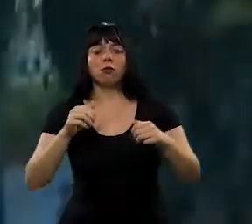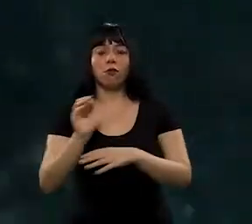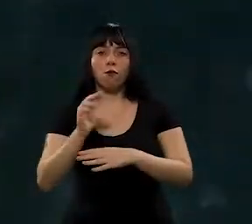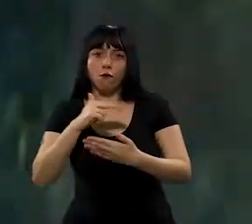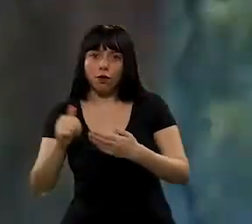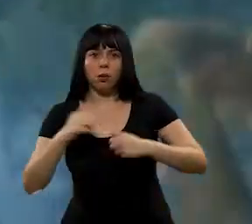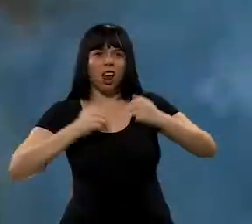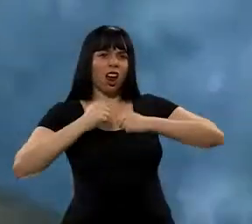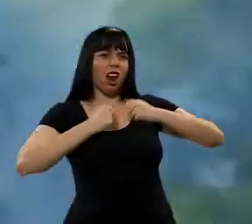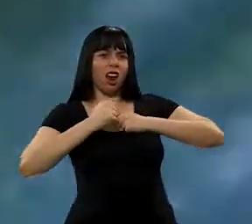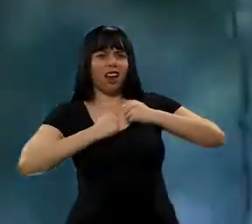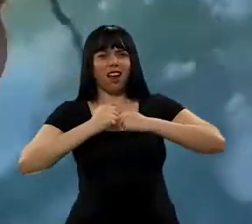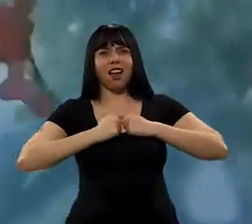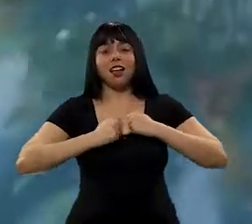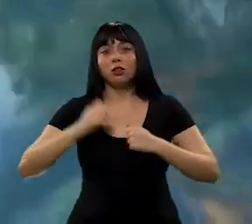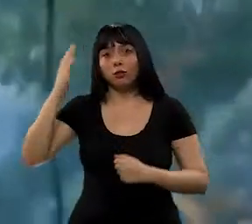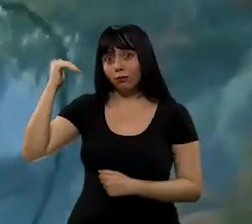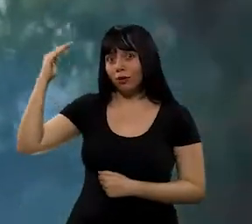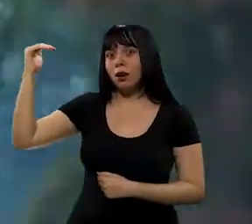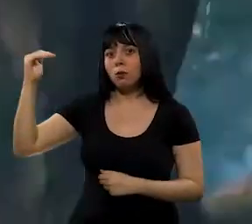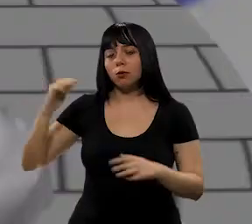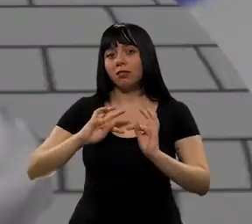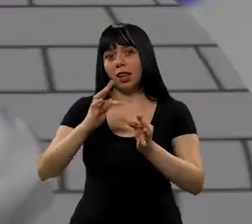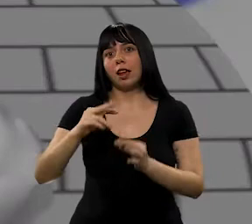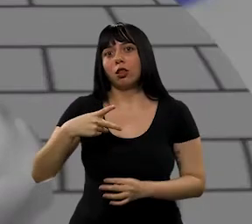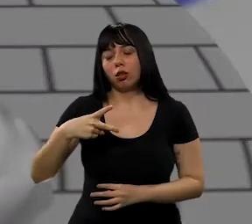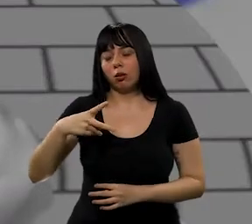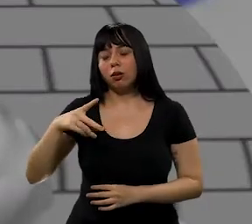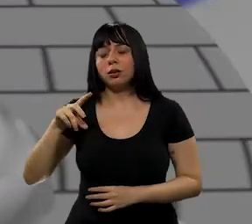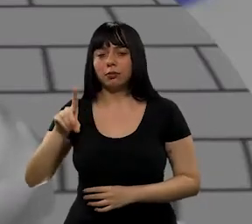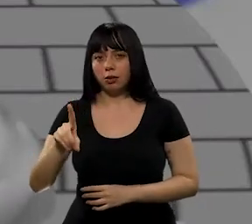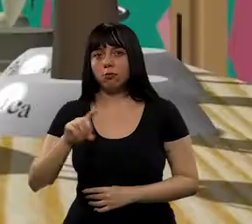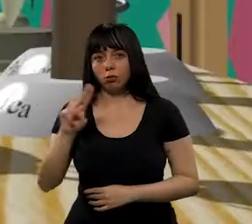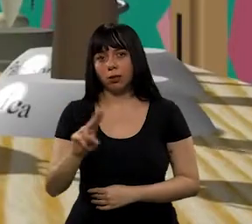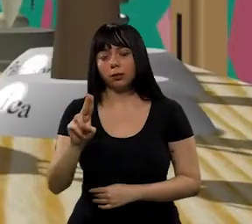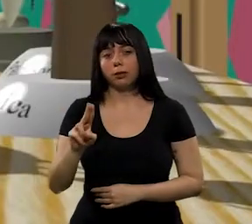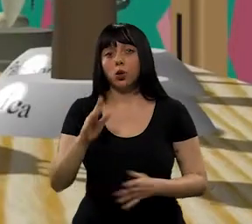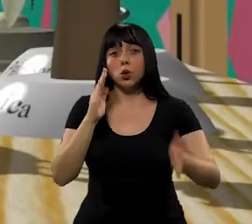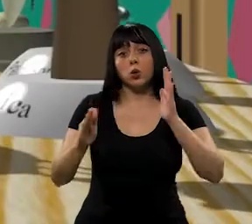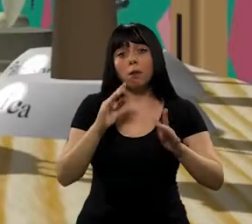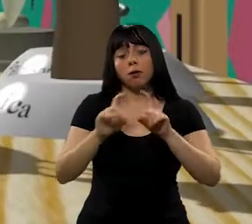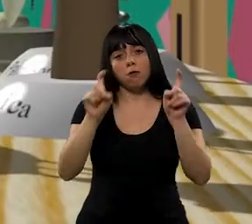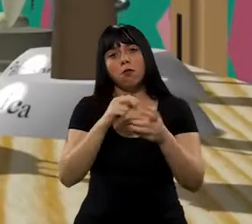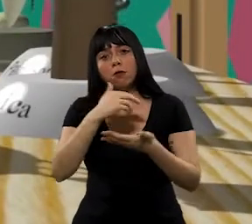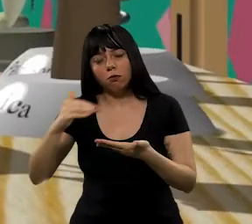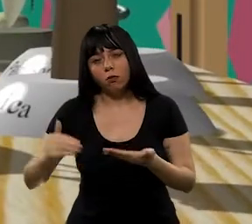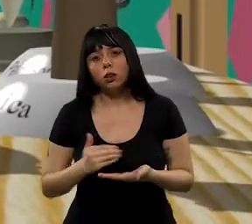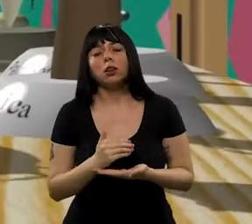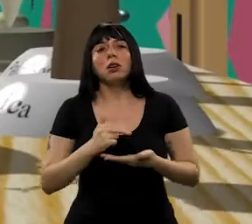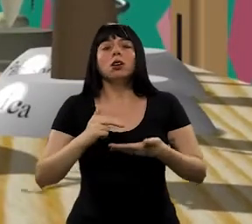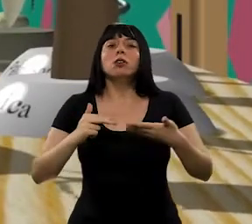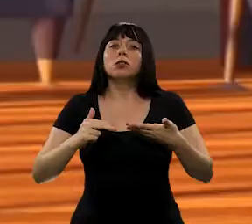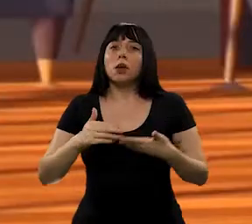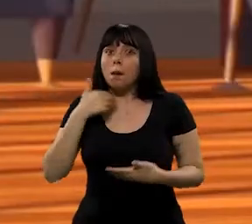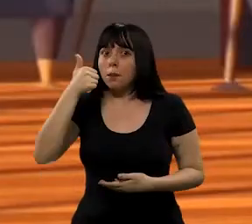grandes sucessos de longa-metragem utilizando a técnica 2D. Nesse período, a computação gráfica começa a ganhar contornos mais robustos